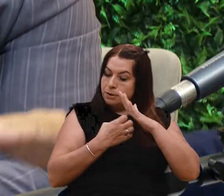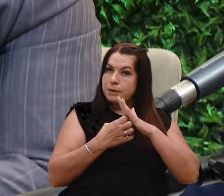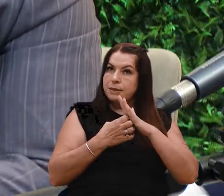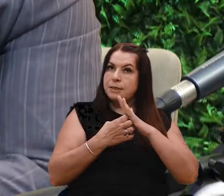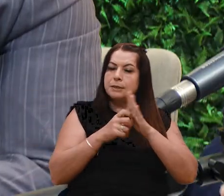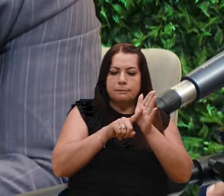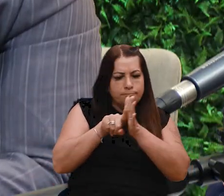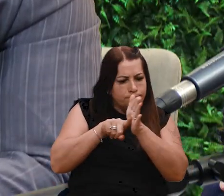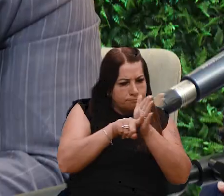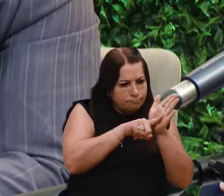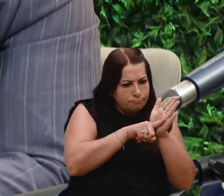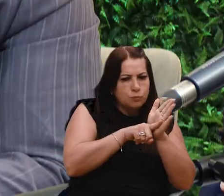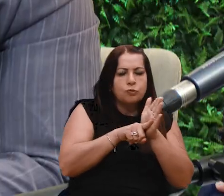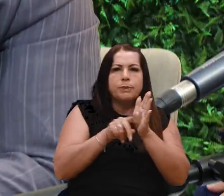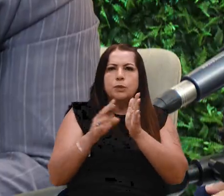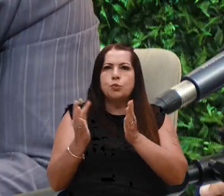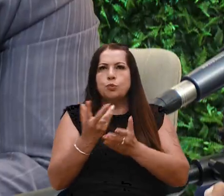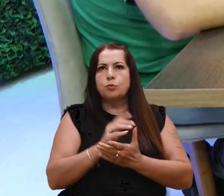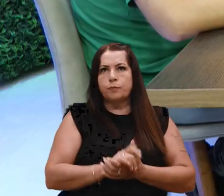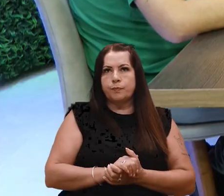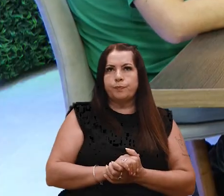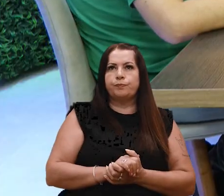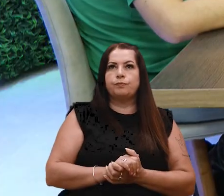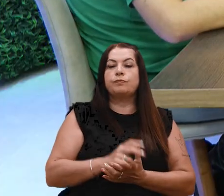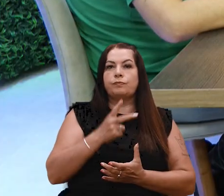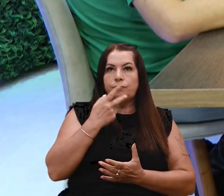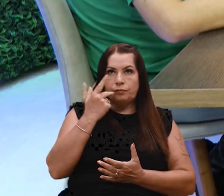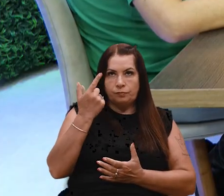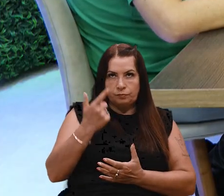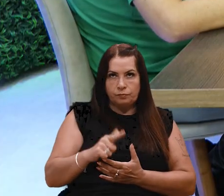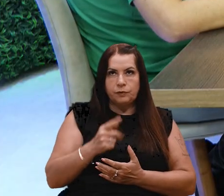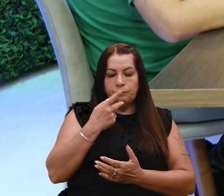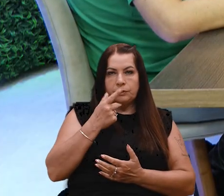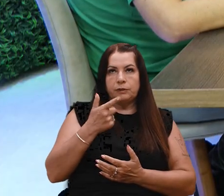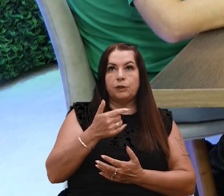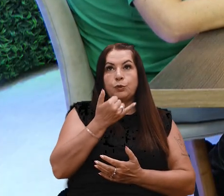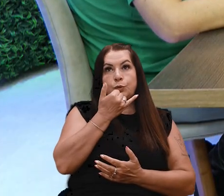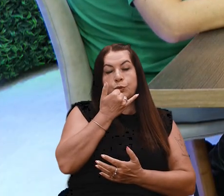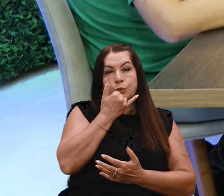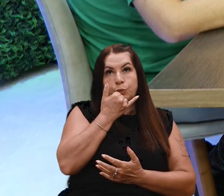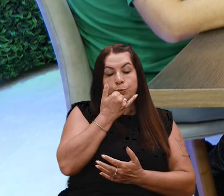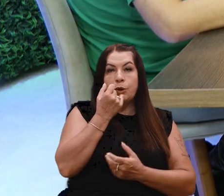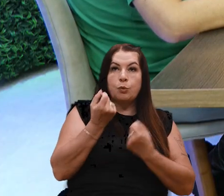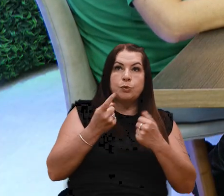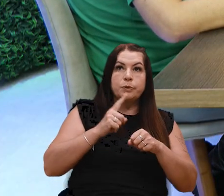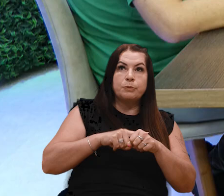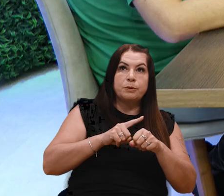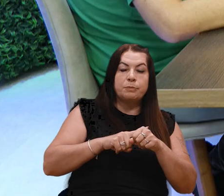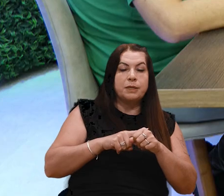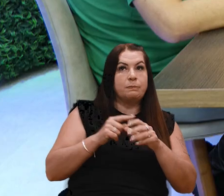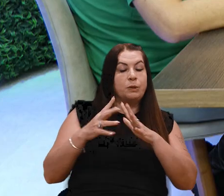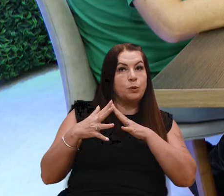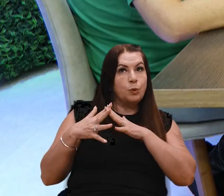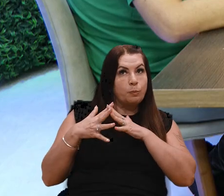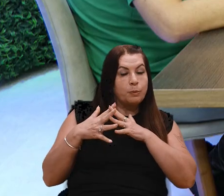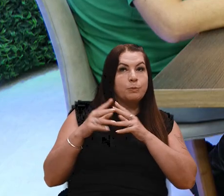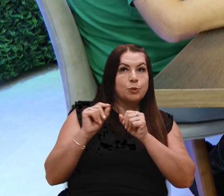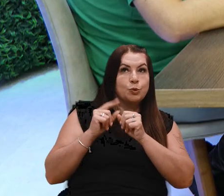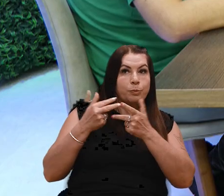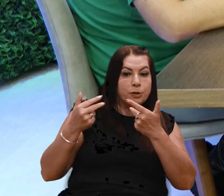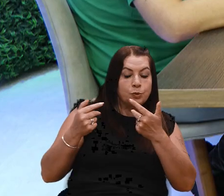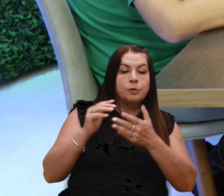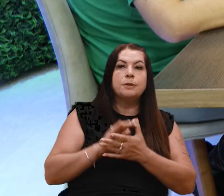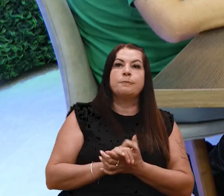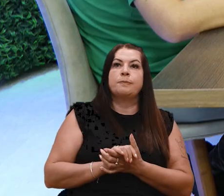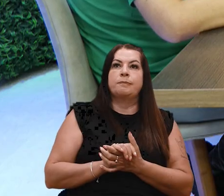campo fazendo esse estudo. E reforça aquilo que falamos antes, né? Desculpa ser até em alguns momentos certo polêmico, né, sobre essa situação,